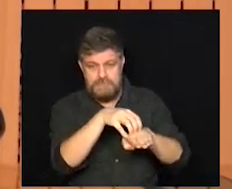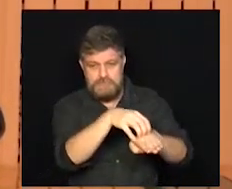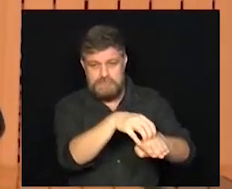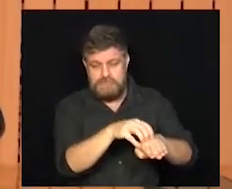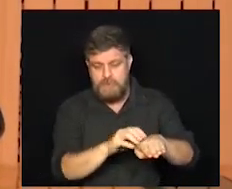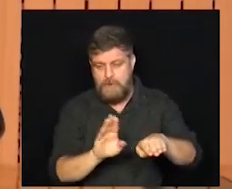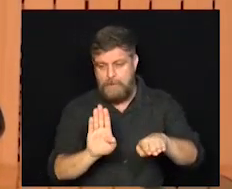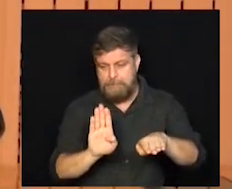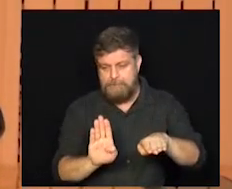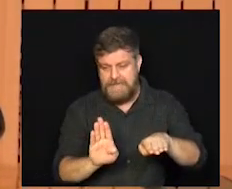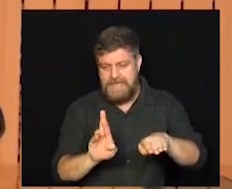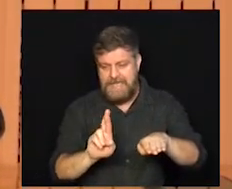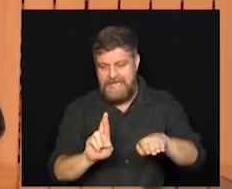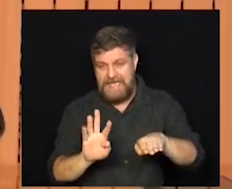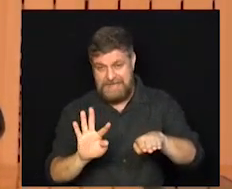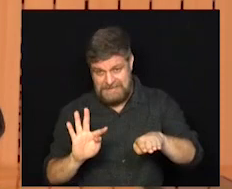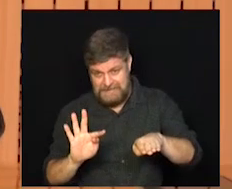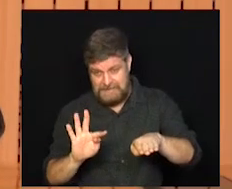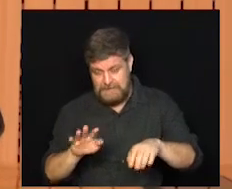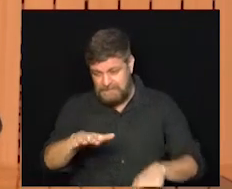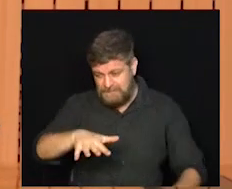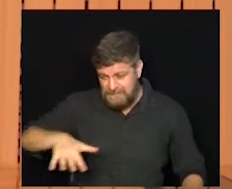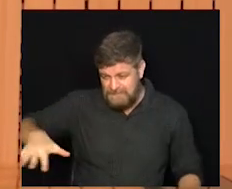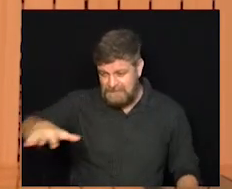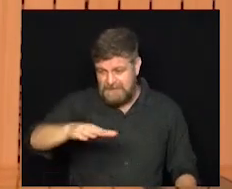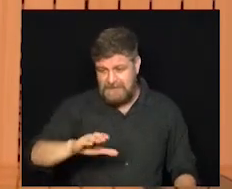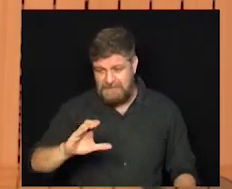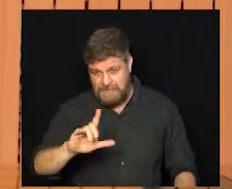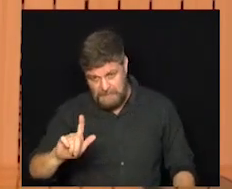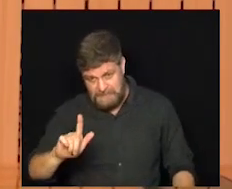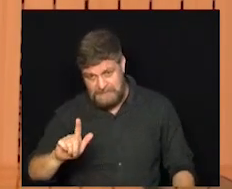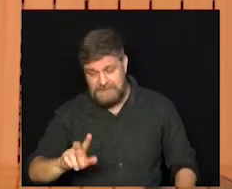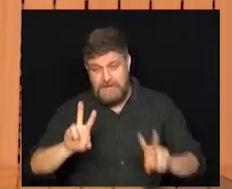na região do Campo Grande carece a atenção,